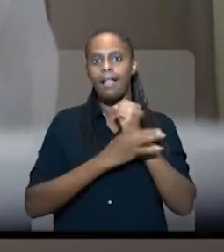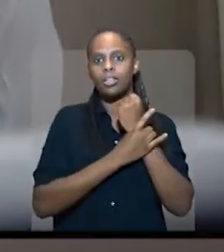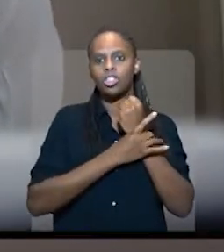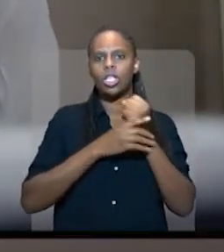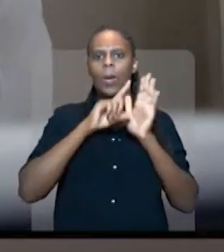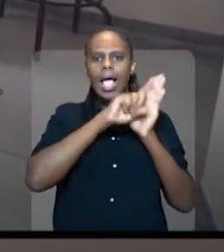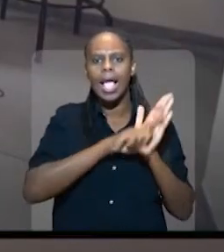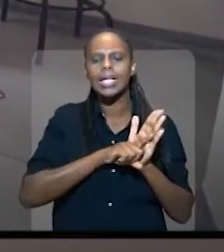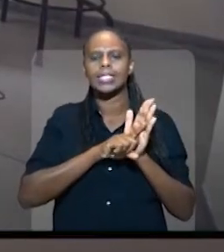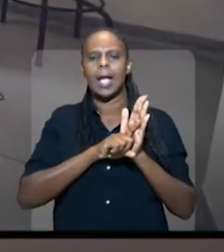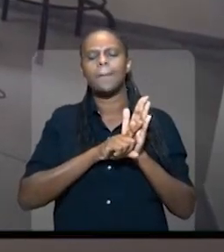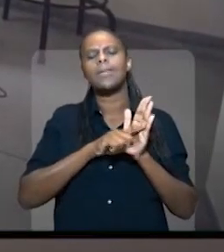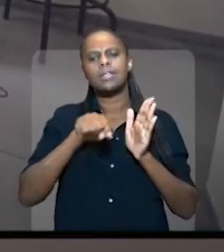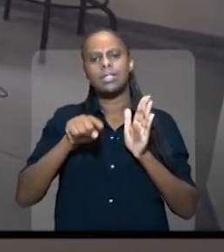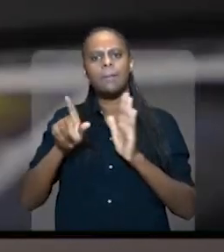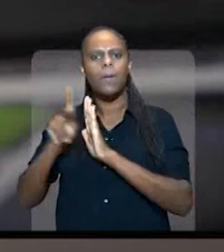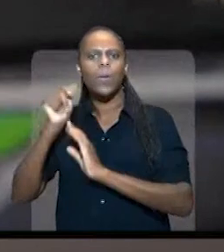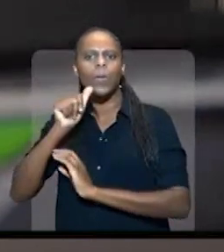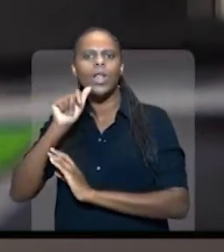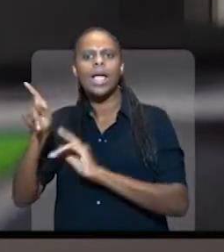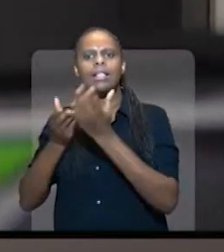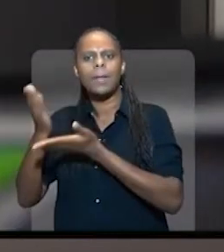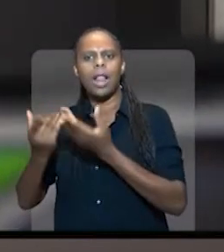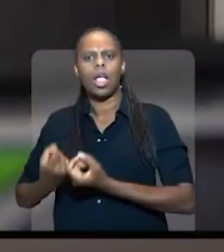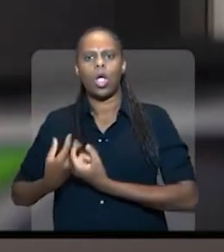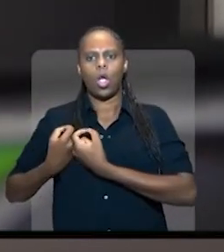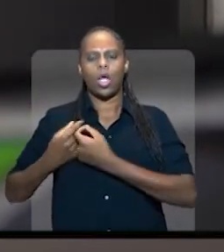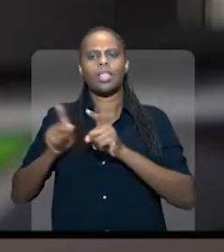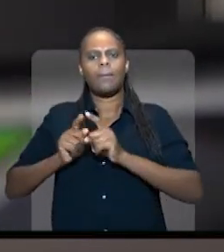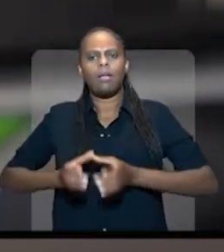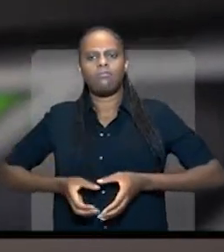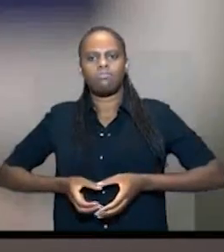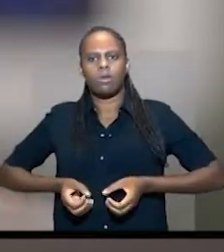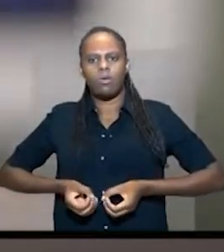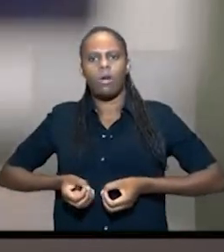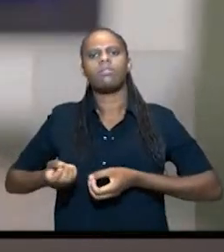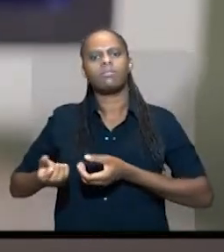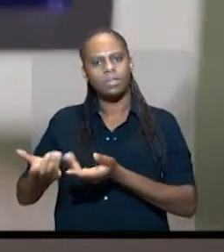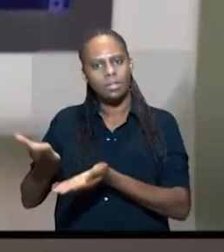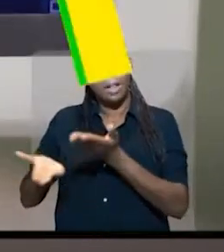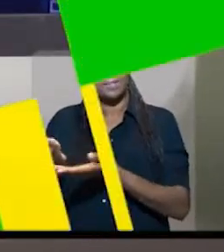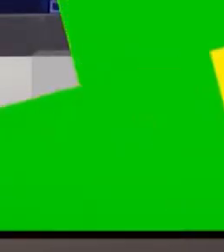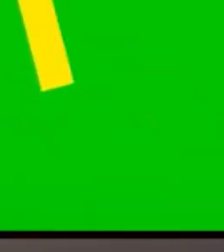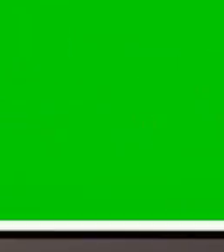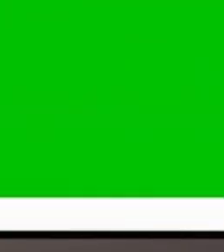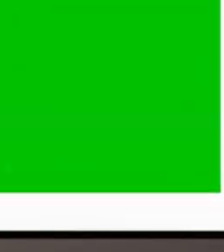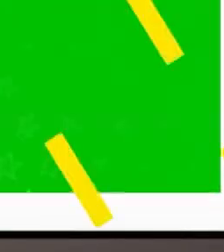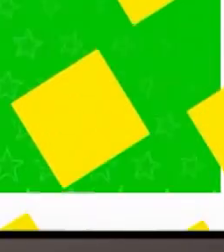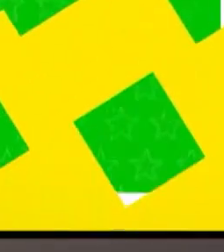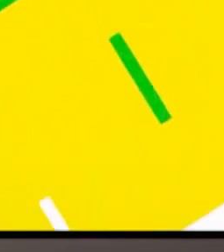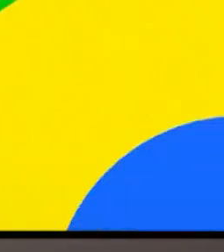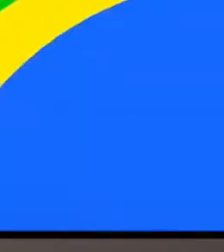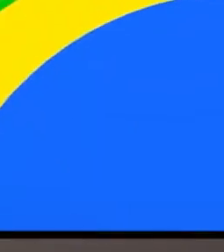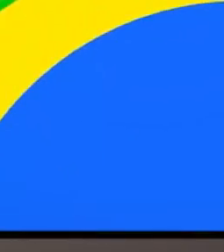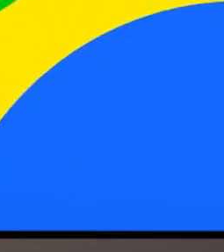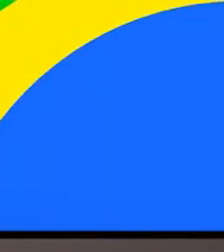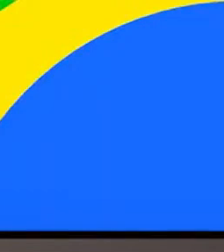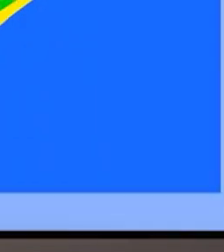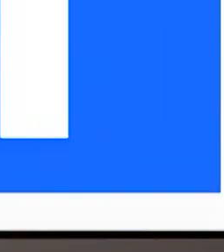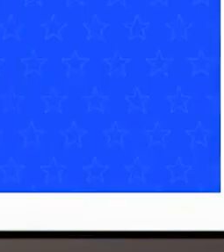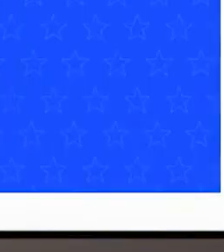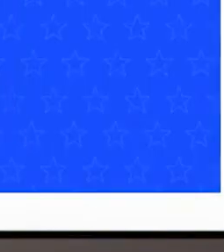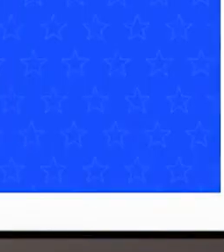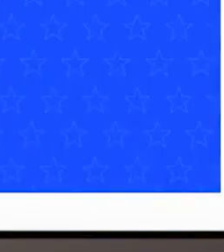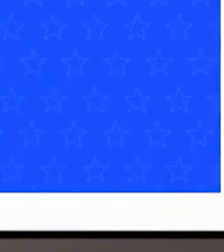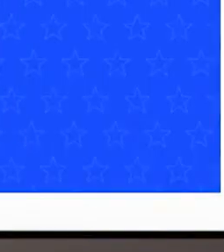garantir exames preventivos para as mulheres e tratamento imediato do câncer de mama e colo do útero. Pela esperança, pelo